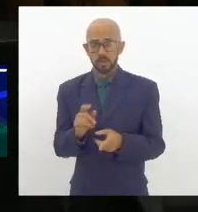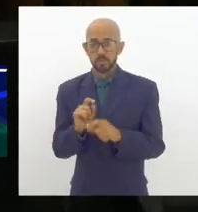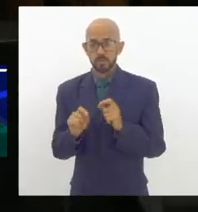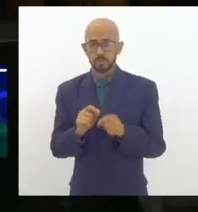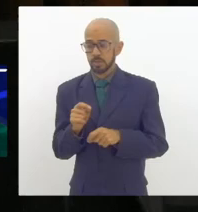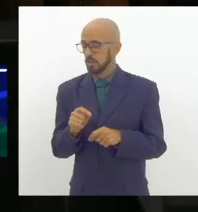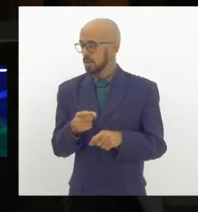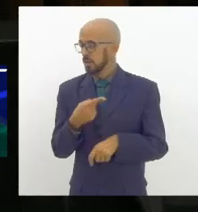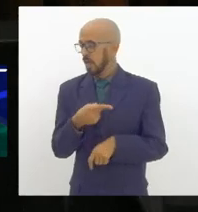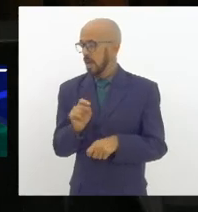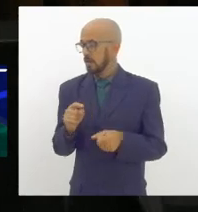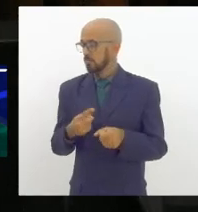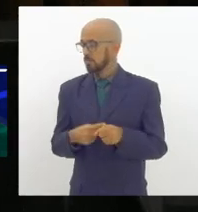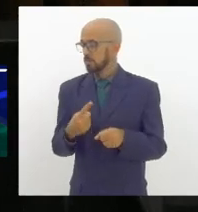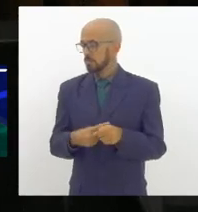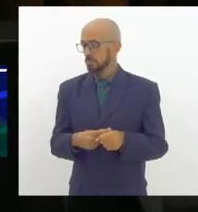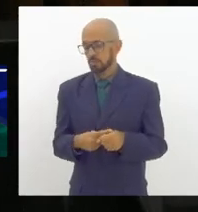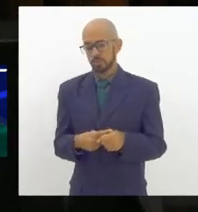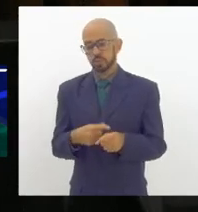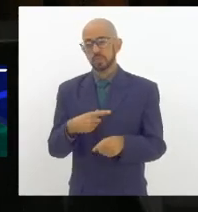naquele município